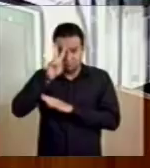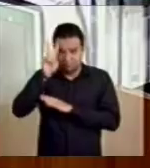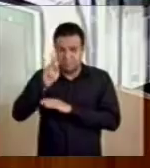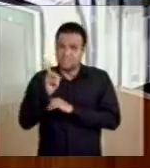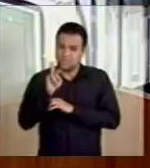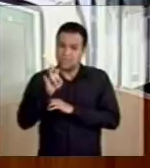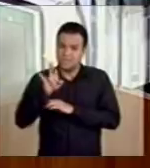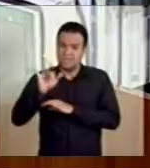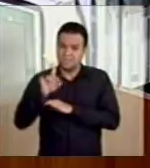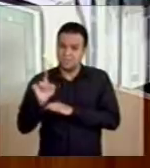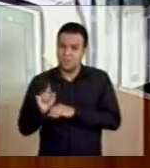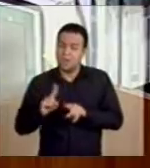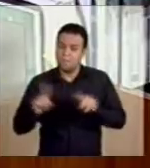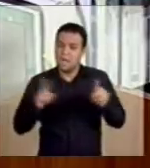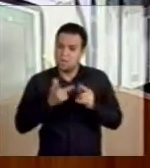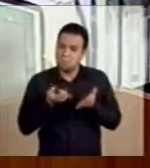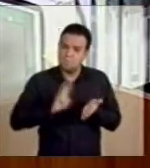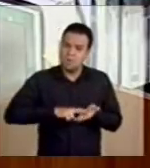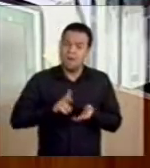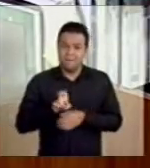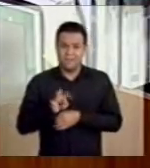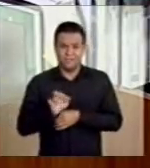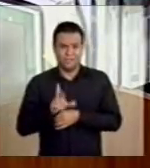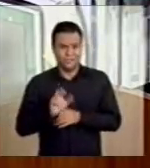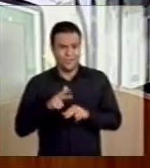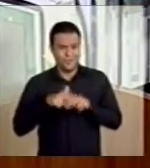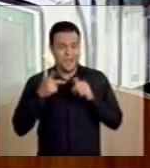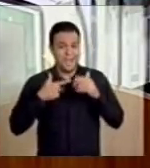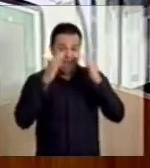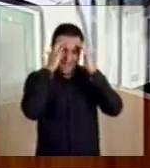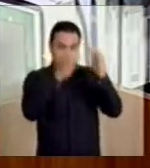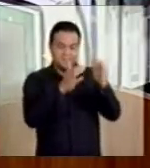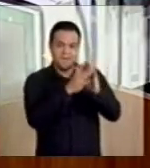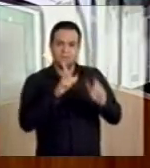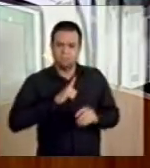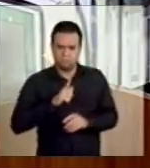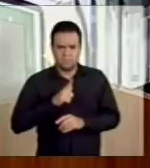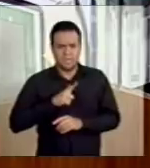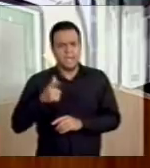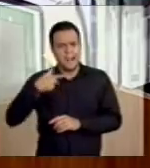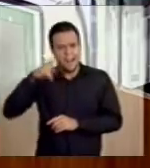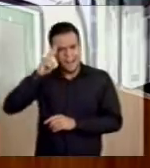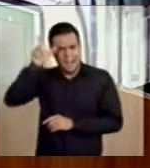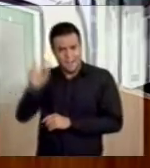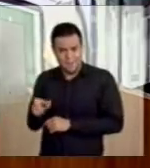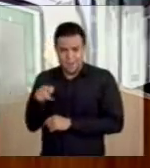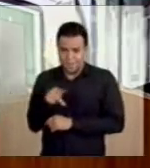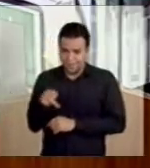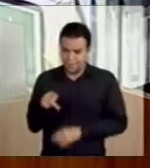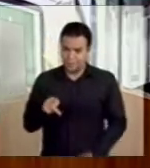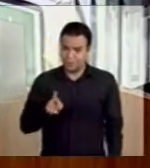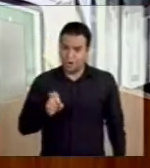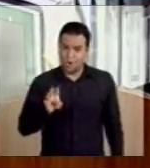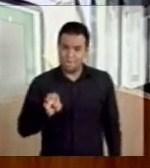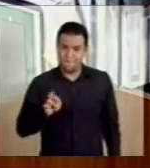historiadora. Mas faço esse registro em respeito à memória do saudoso professor Dr. Roberto